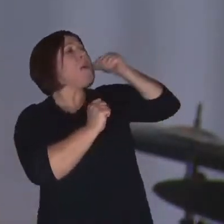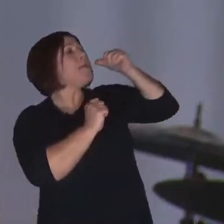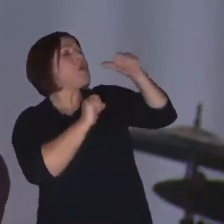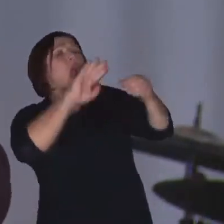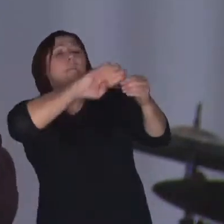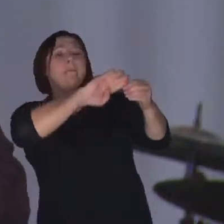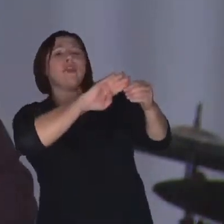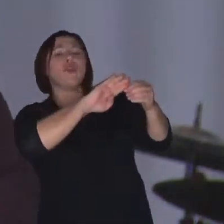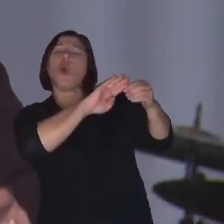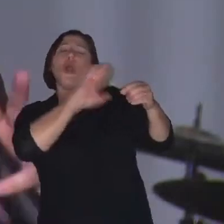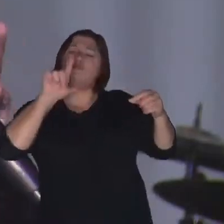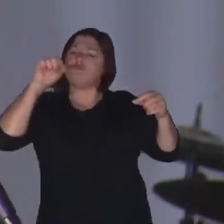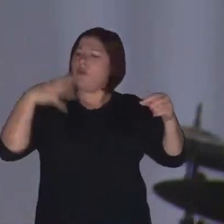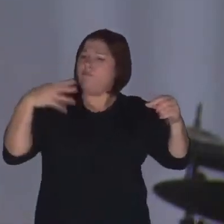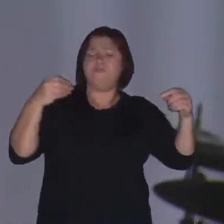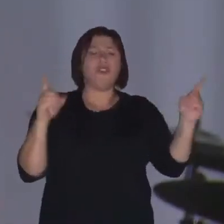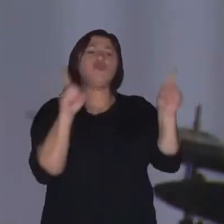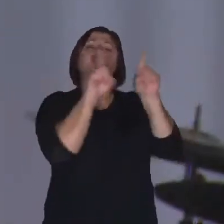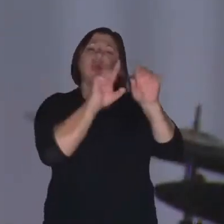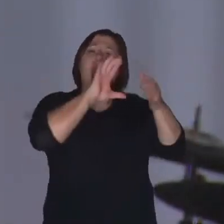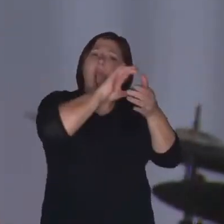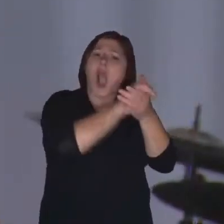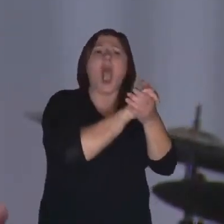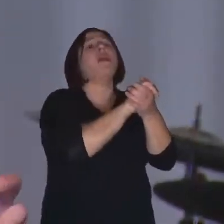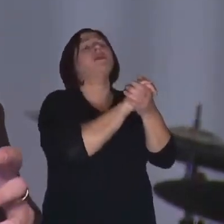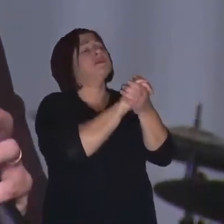e filhas, multipliquem-se, não diminuam.